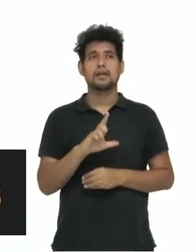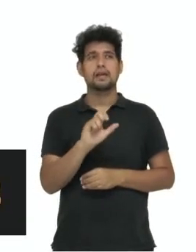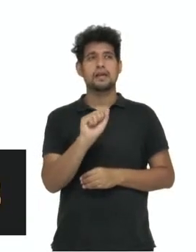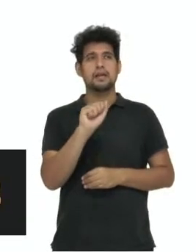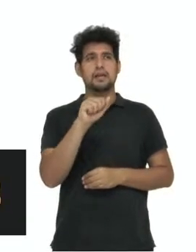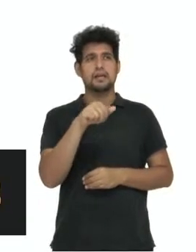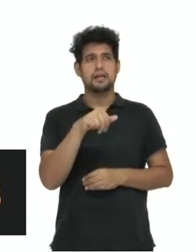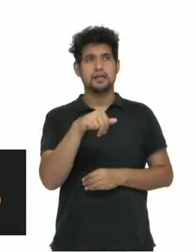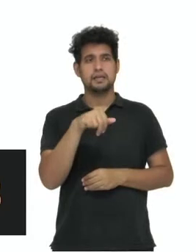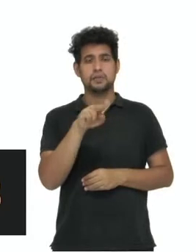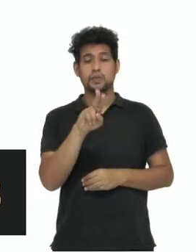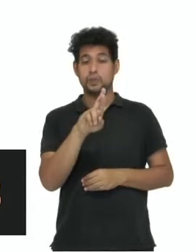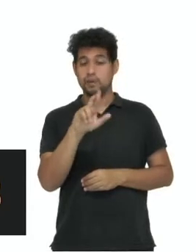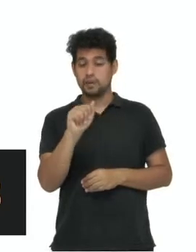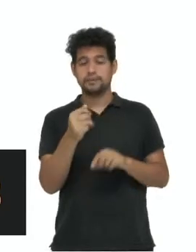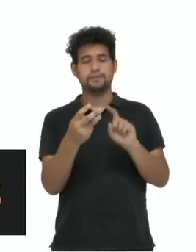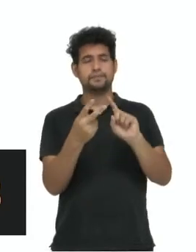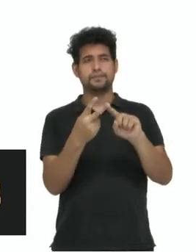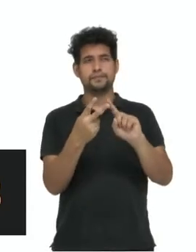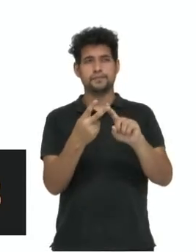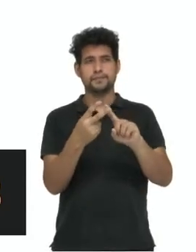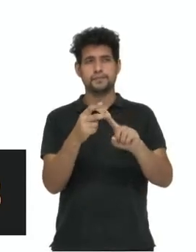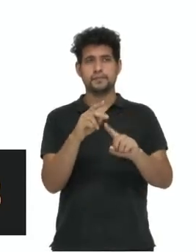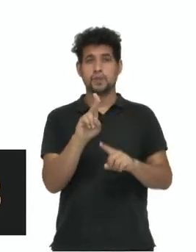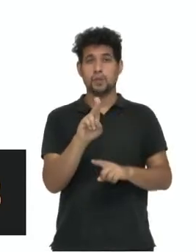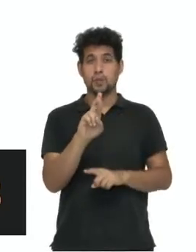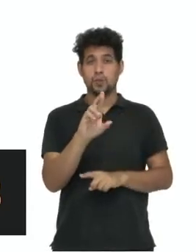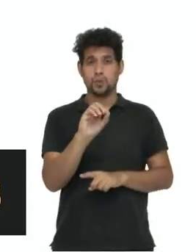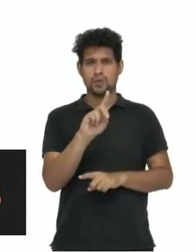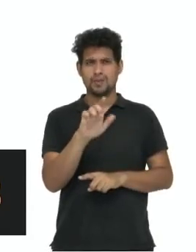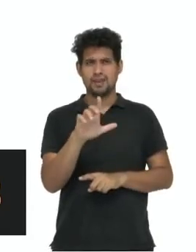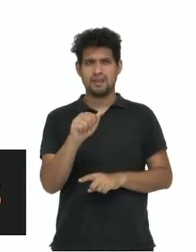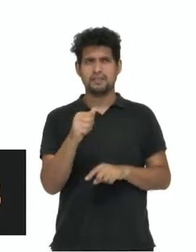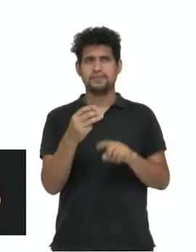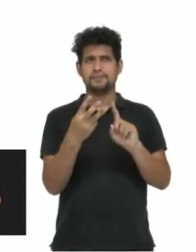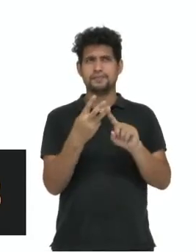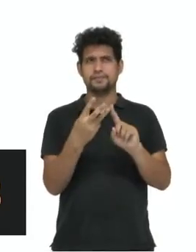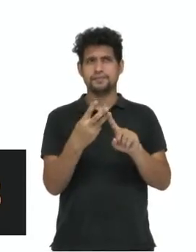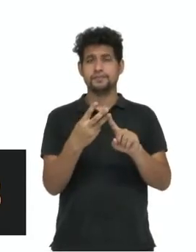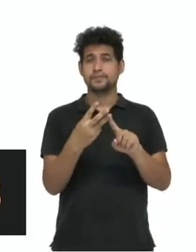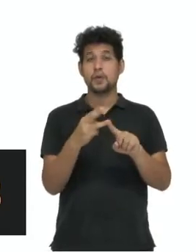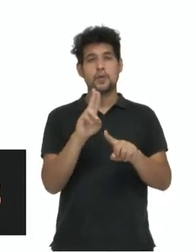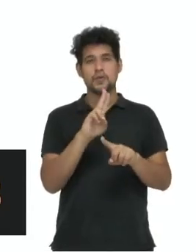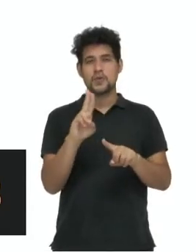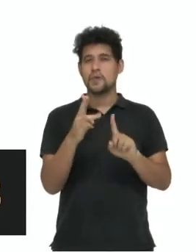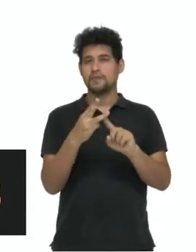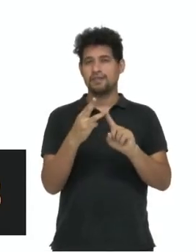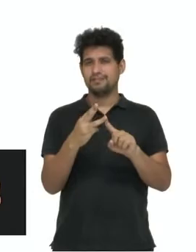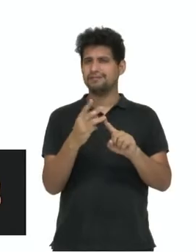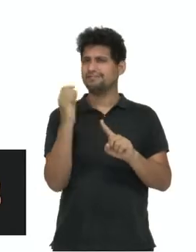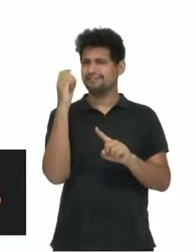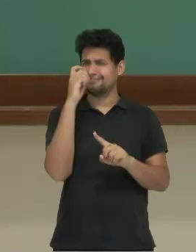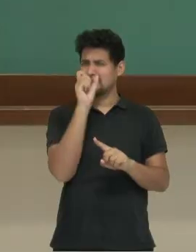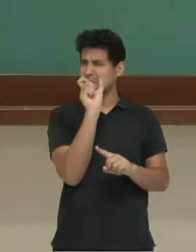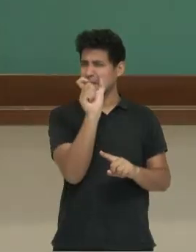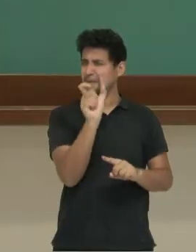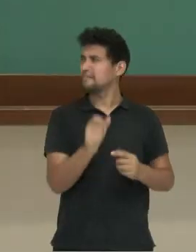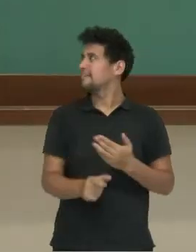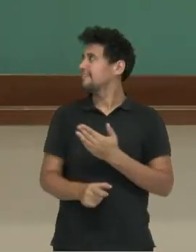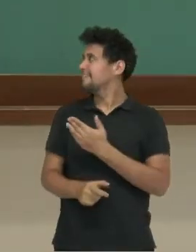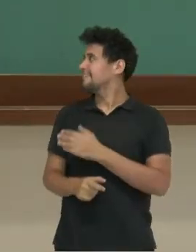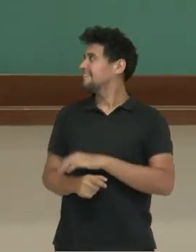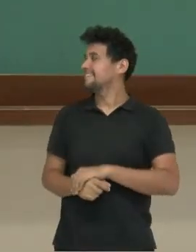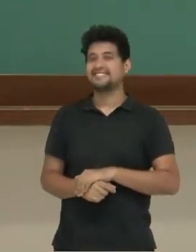nós temos o urodela e o gimnofiona. Quem são eles, né? Os anuras são sapos, rãs